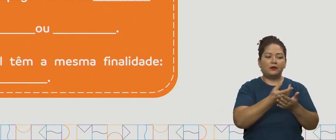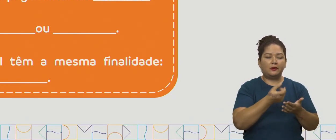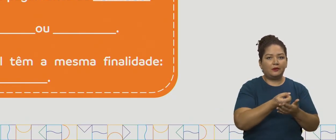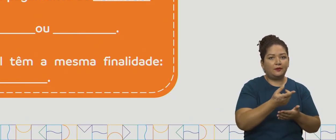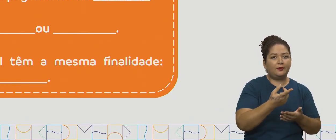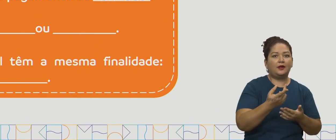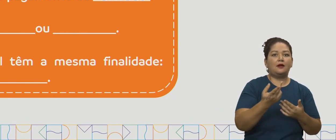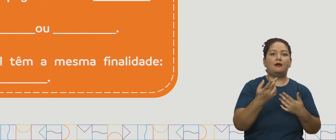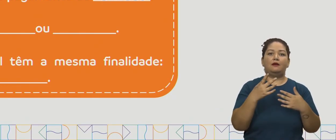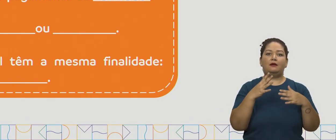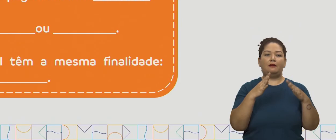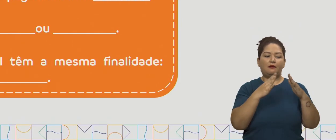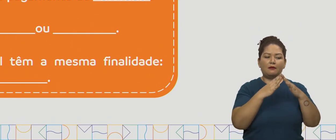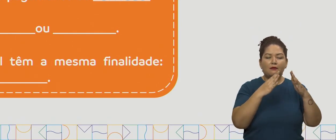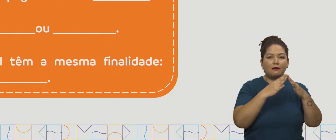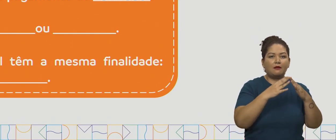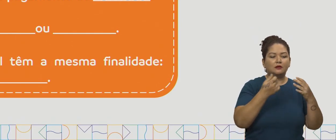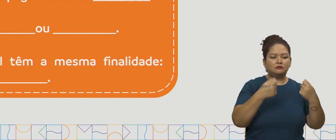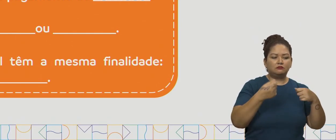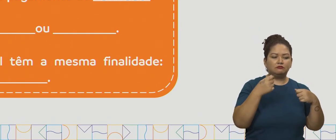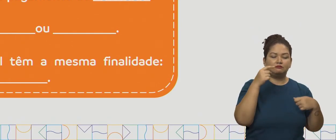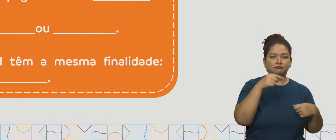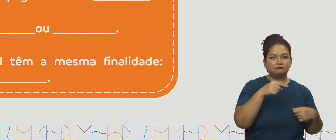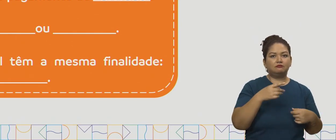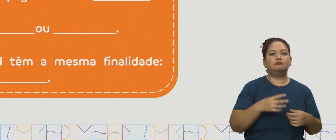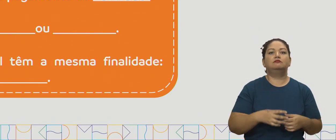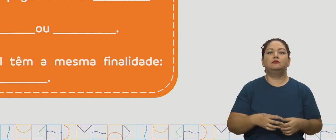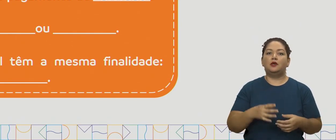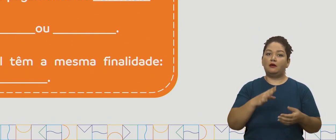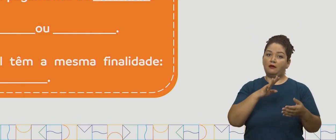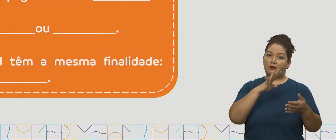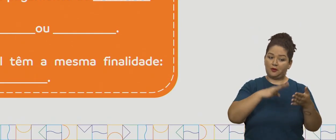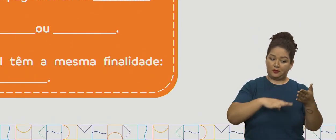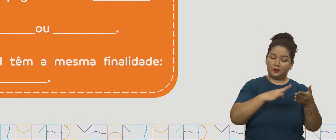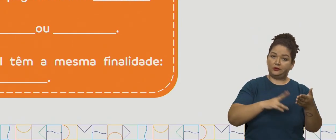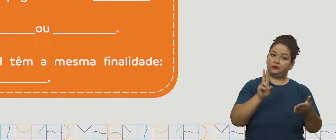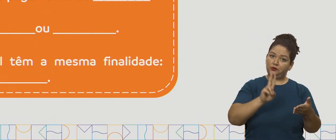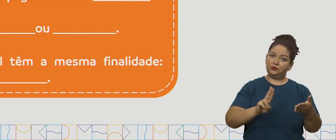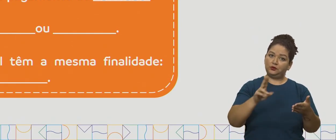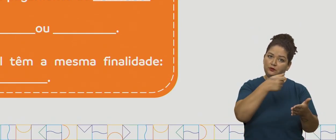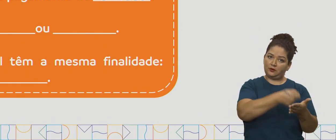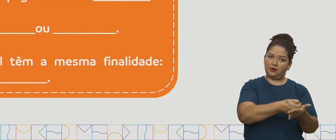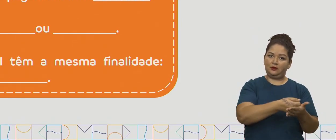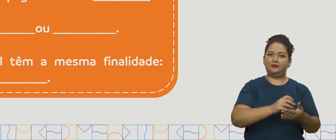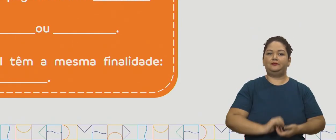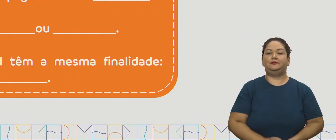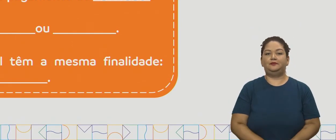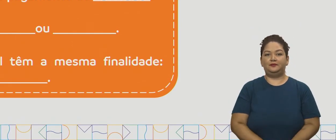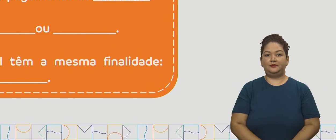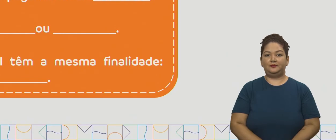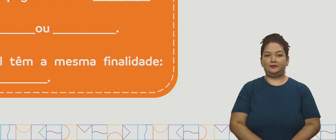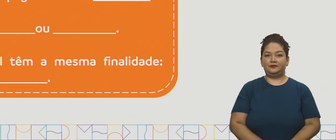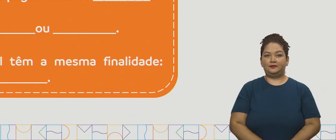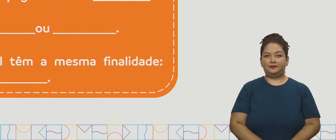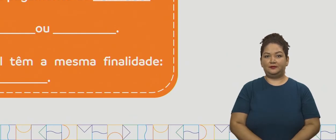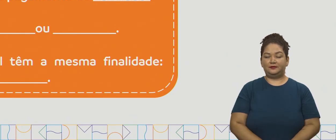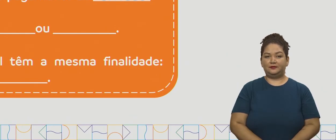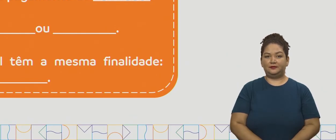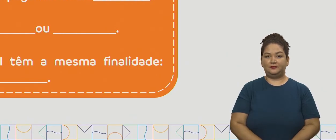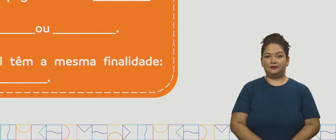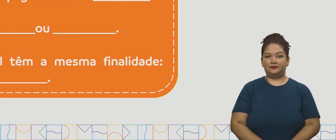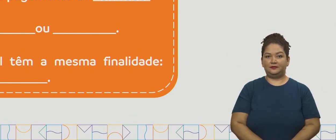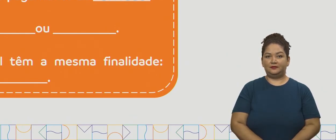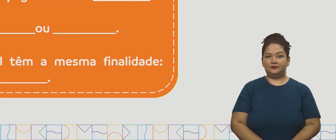uma compra, algo necessário para as nossas casas e precisamos parcelar nos boletos para